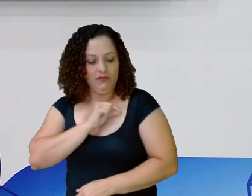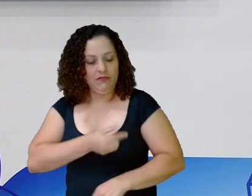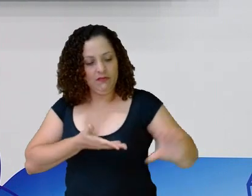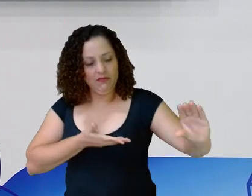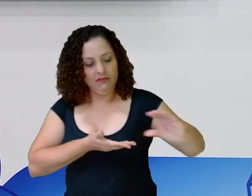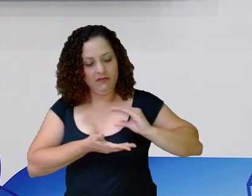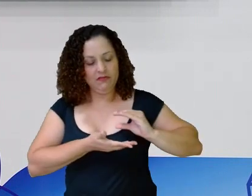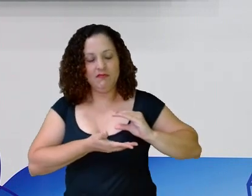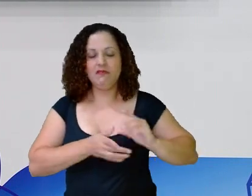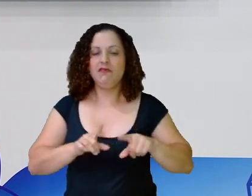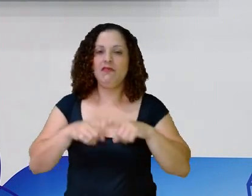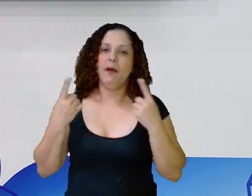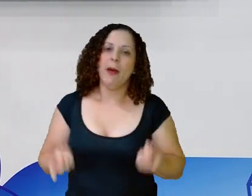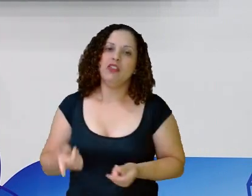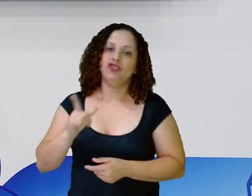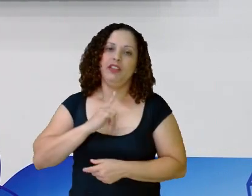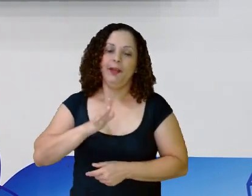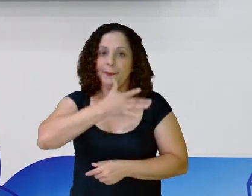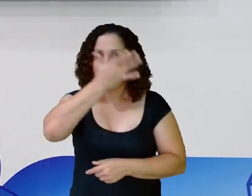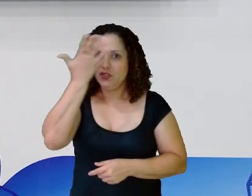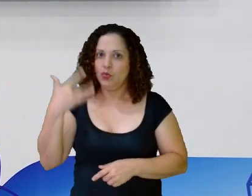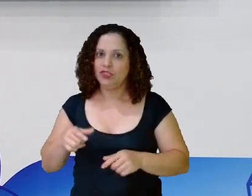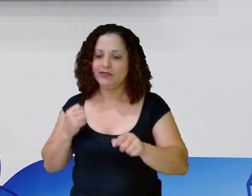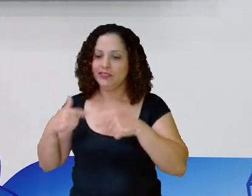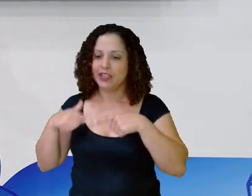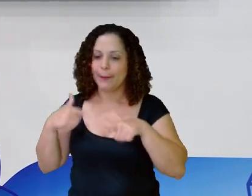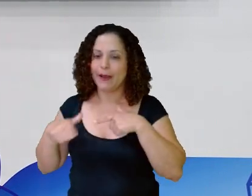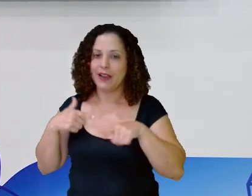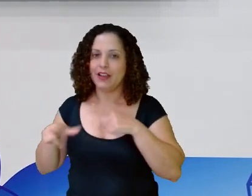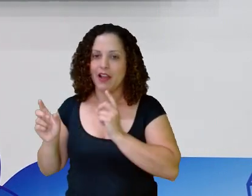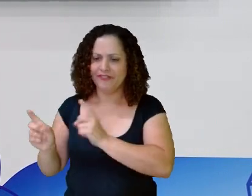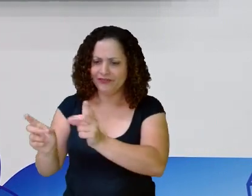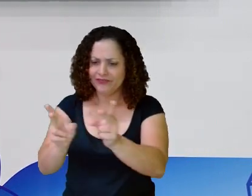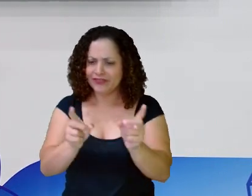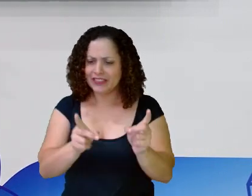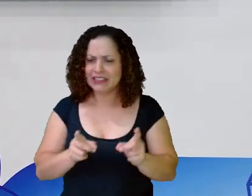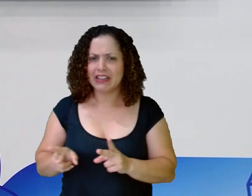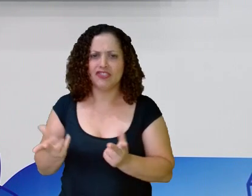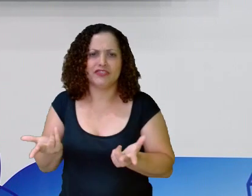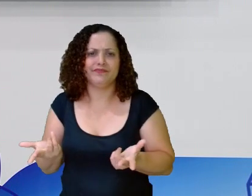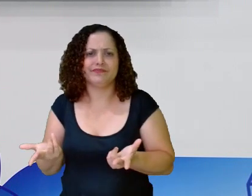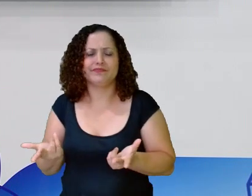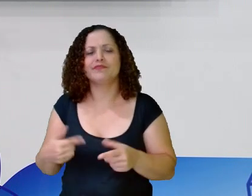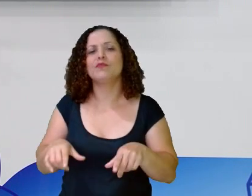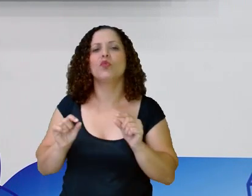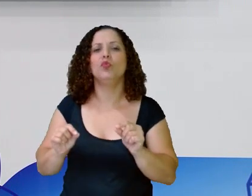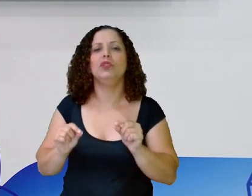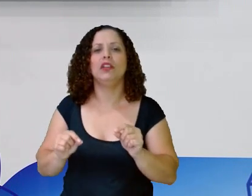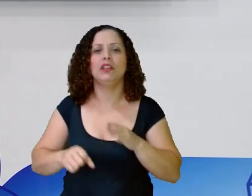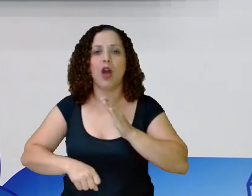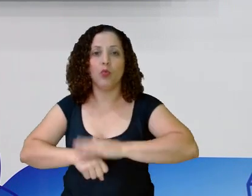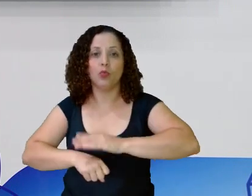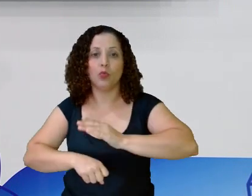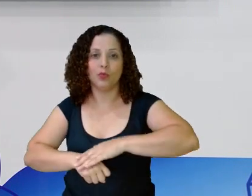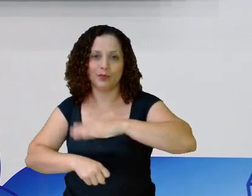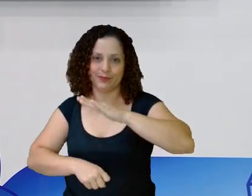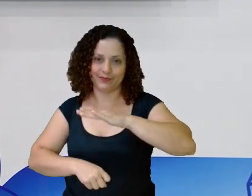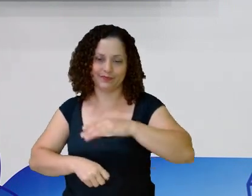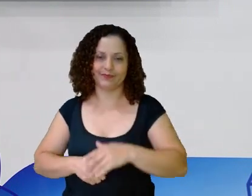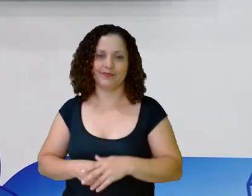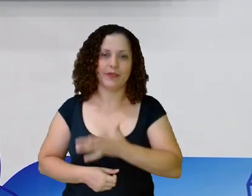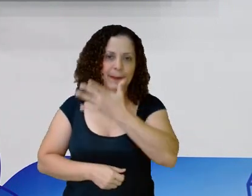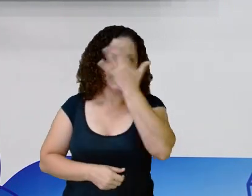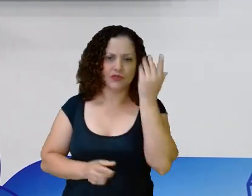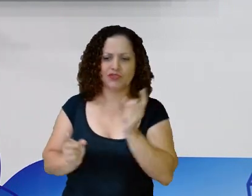mas também nós temos as pessoas do comércio, do trabalho informal. Então, existe esse contraste, o informal, as pessoas que